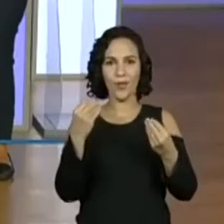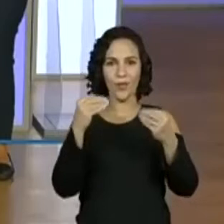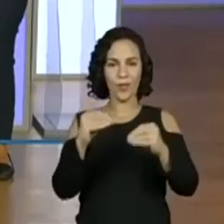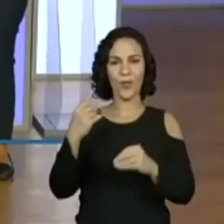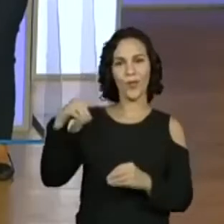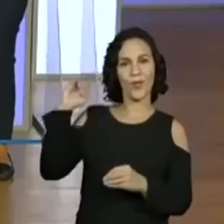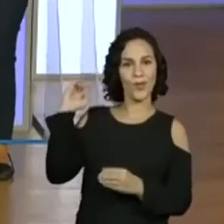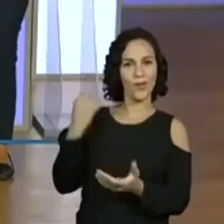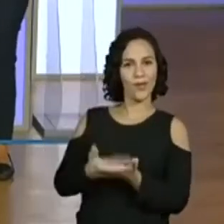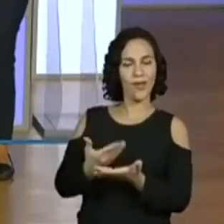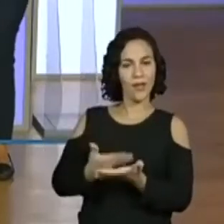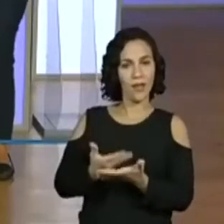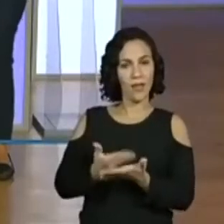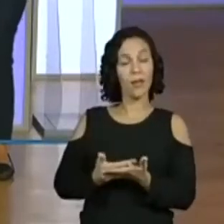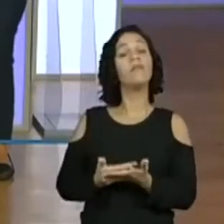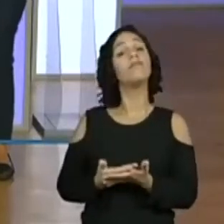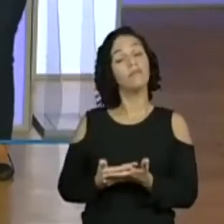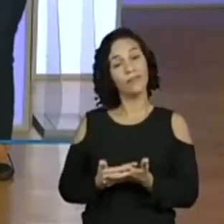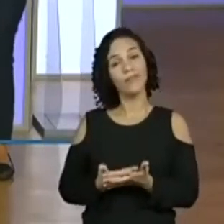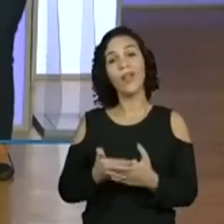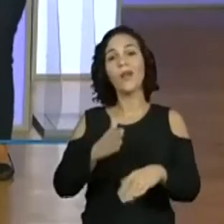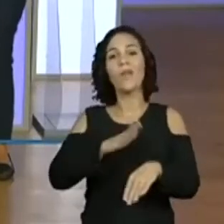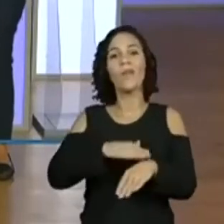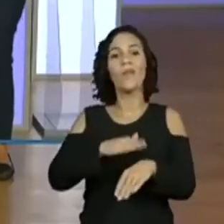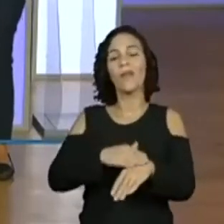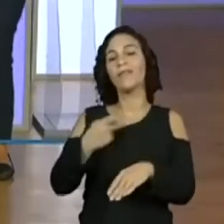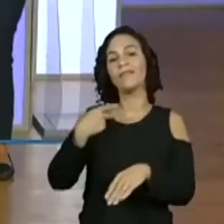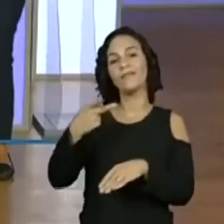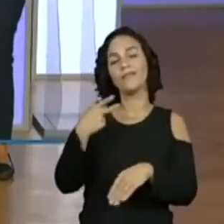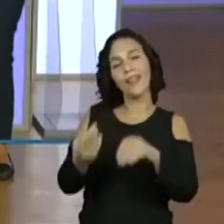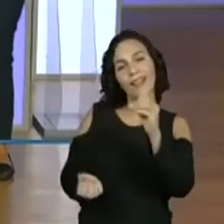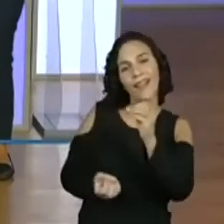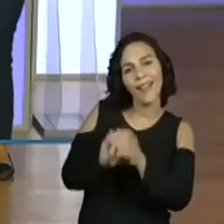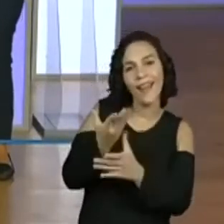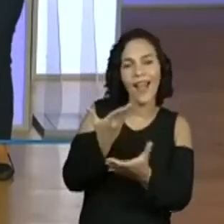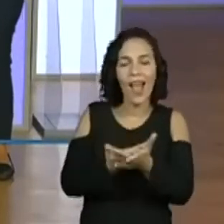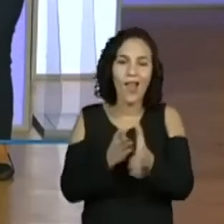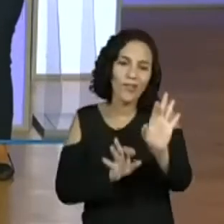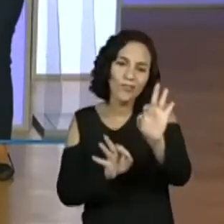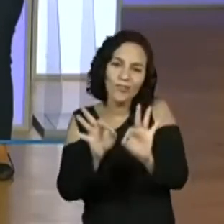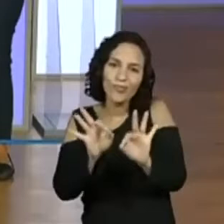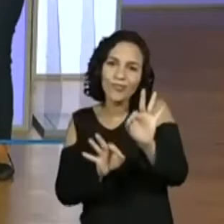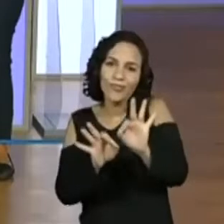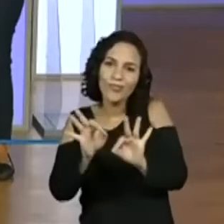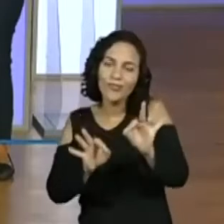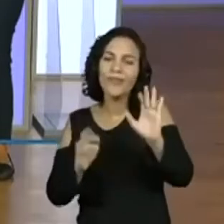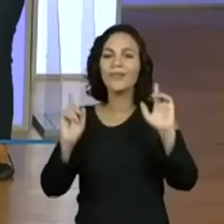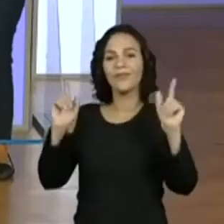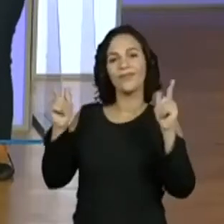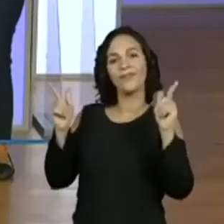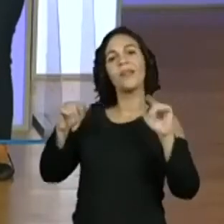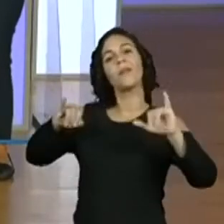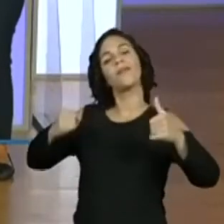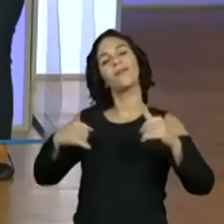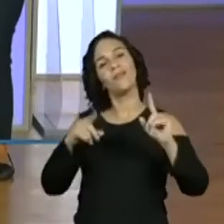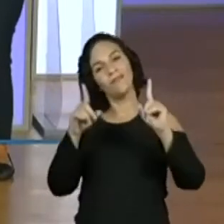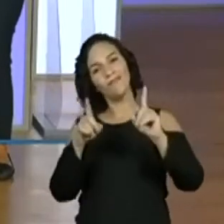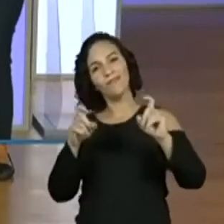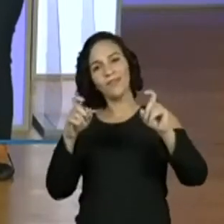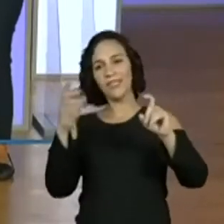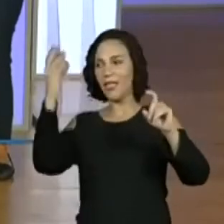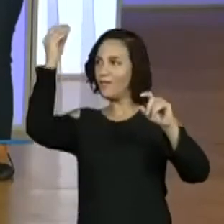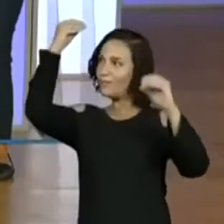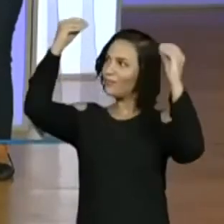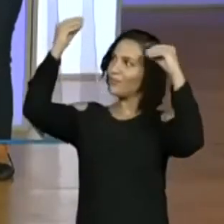aula anterior foi um momento que nós estávamos produzindo a aula e aí um momento de descontração, tiramos a foto com os adereços,